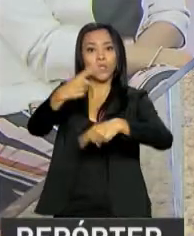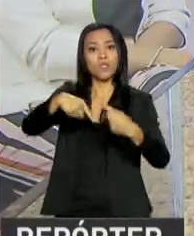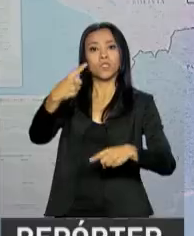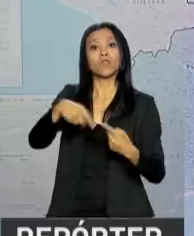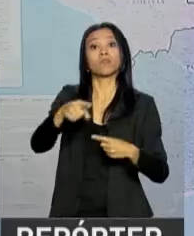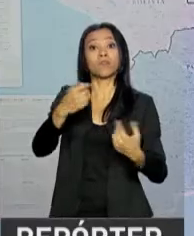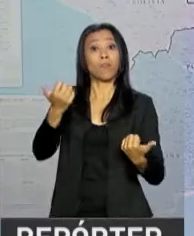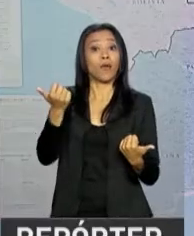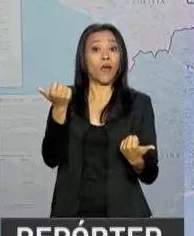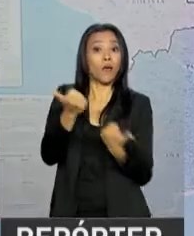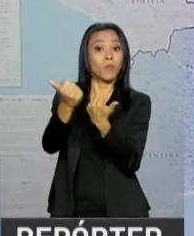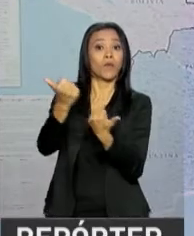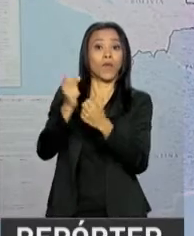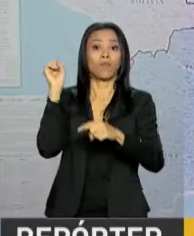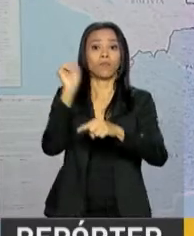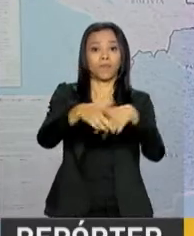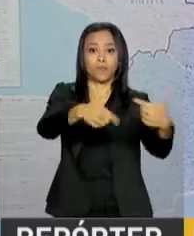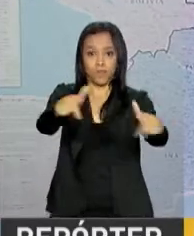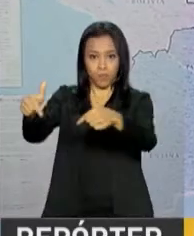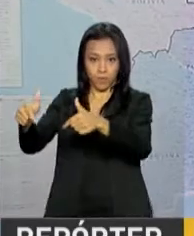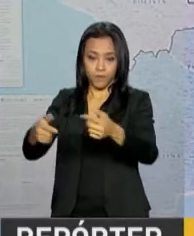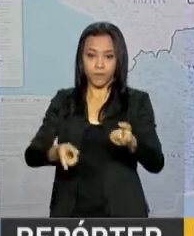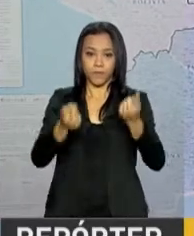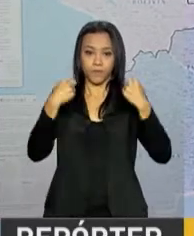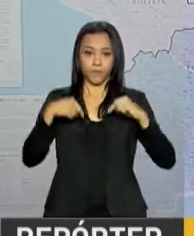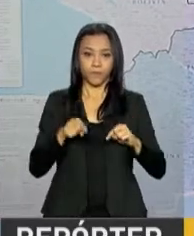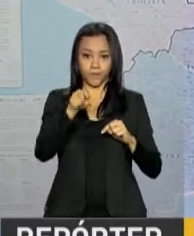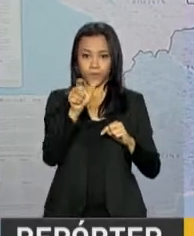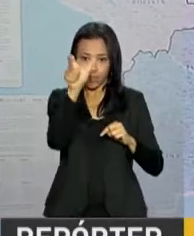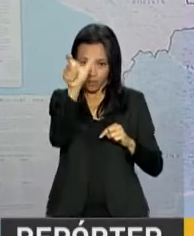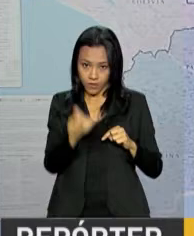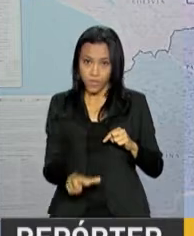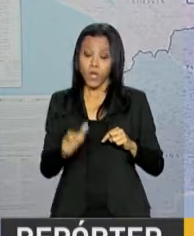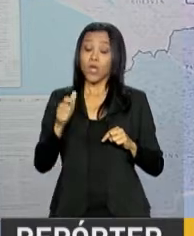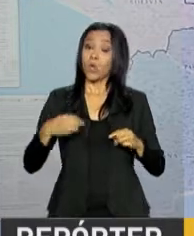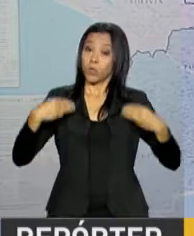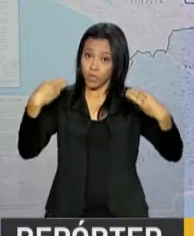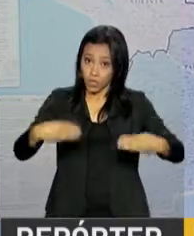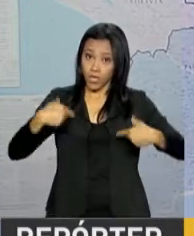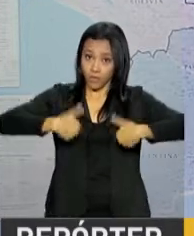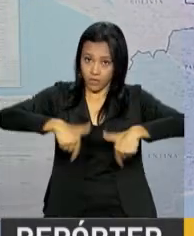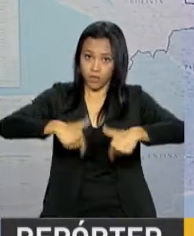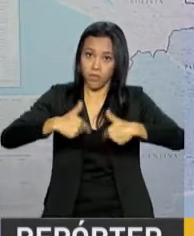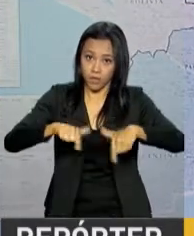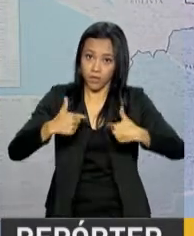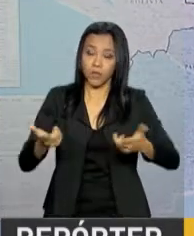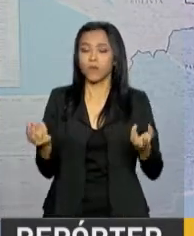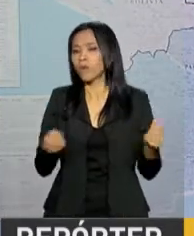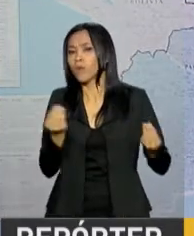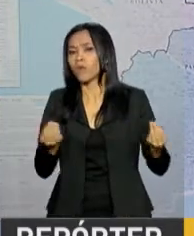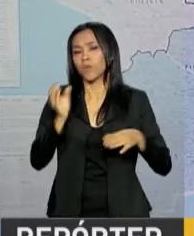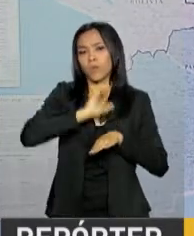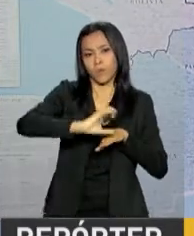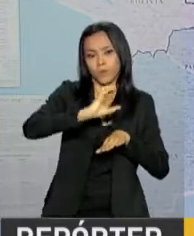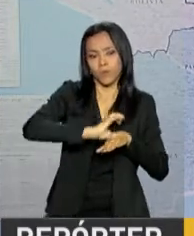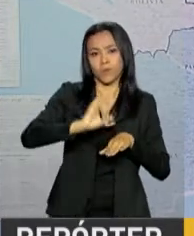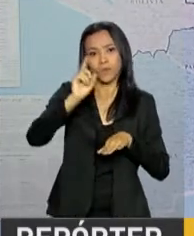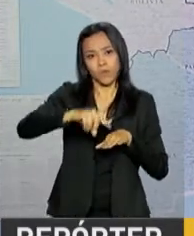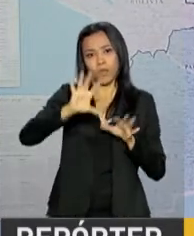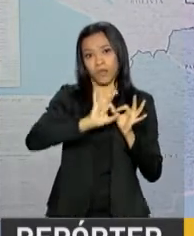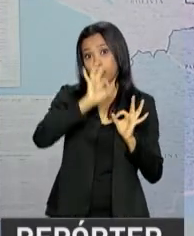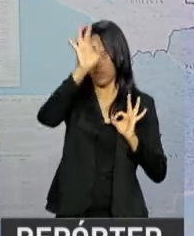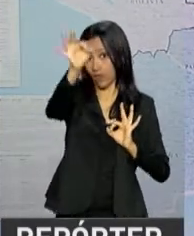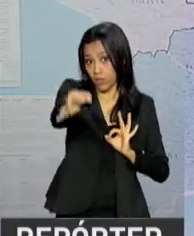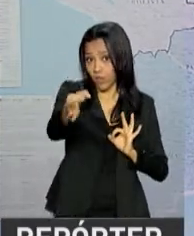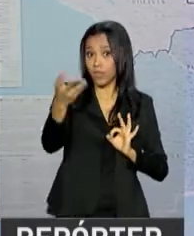empregos o ministério tem feito isso através de qualificação profissional através de cursos que são ministrados totalmente online